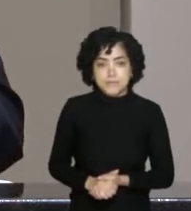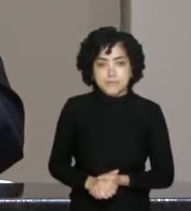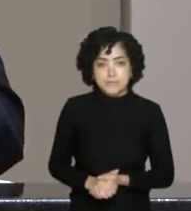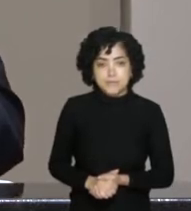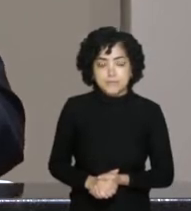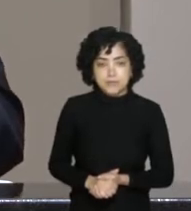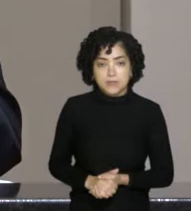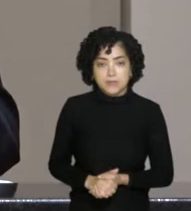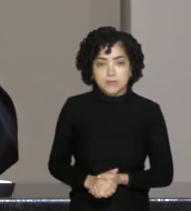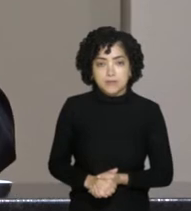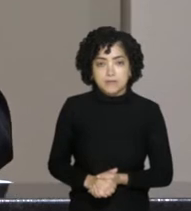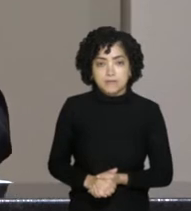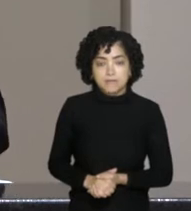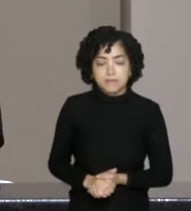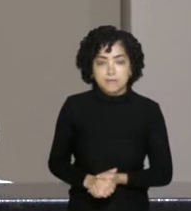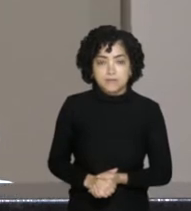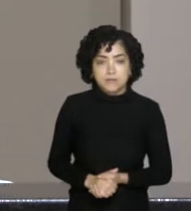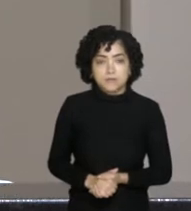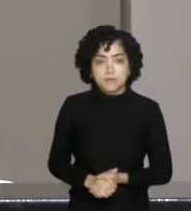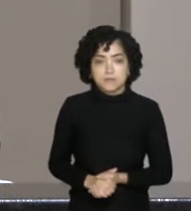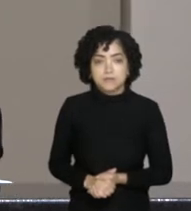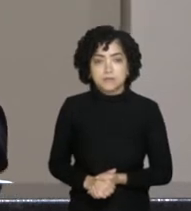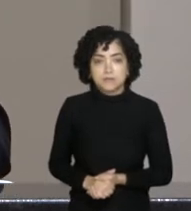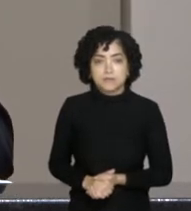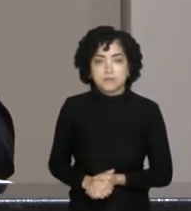oposição, seria insuficiente.